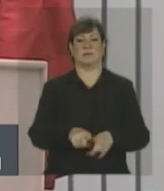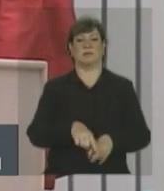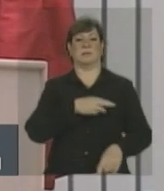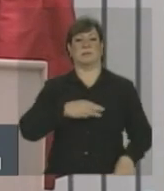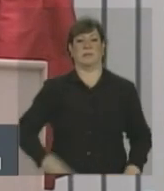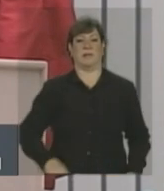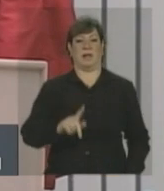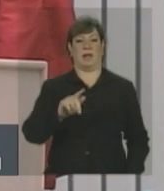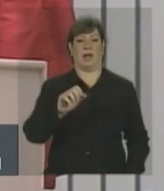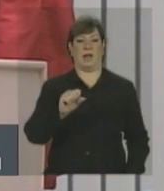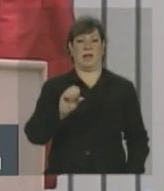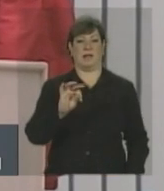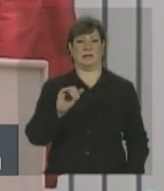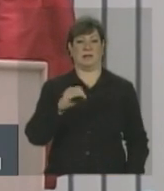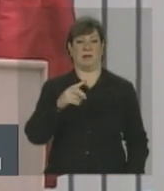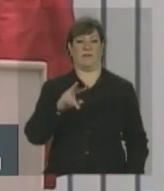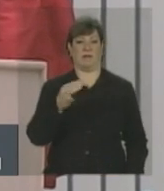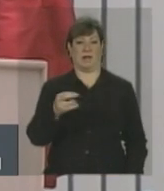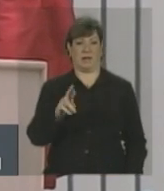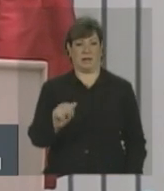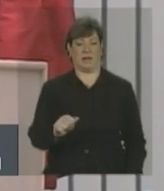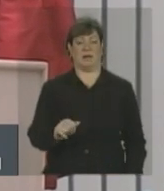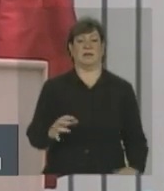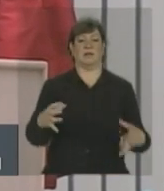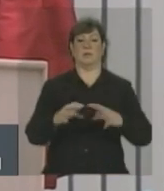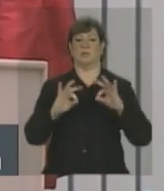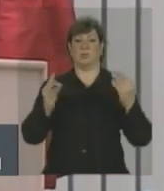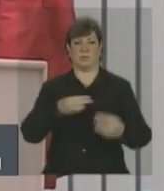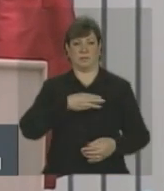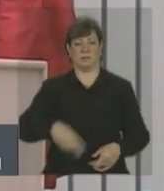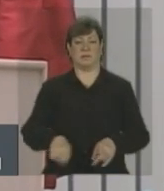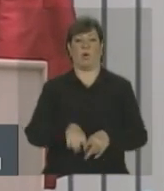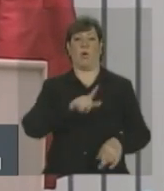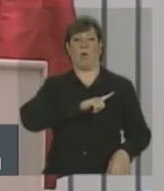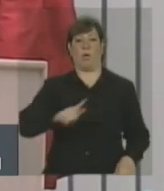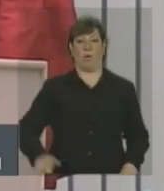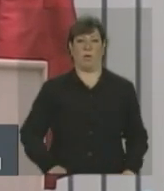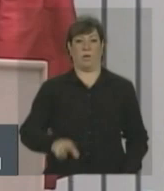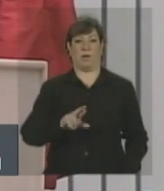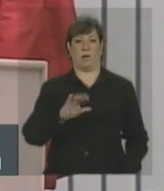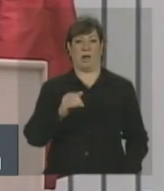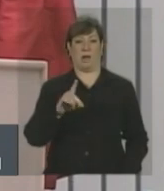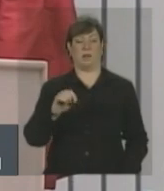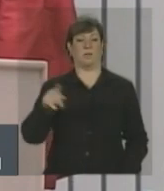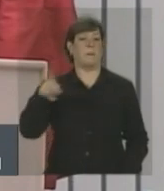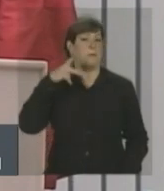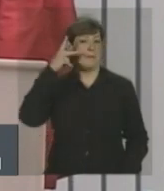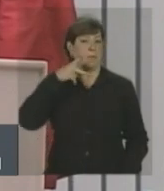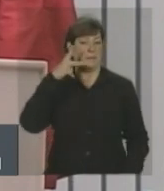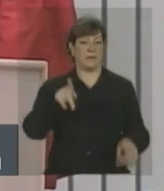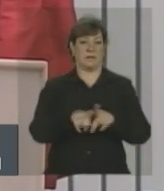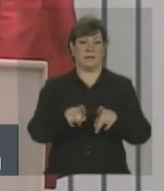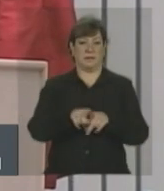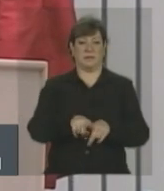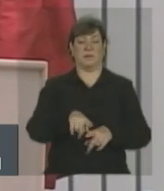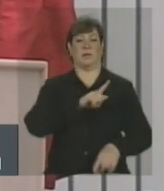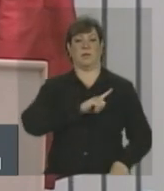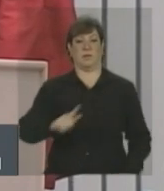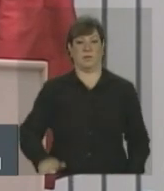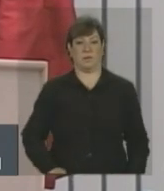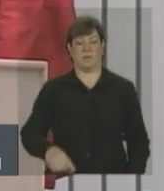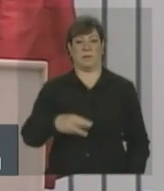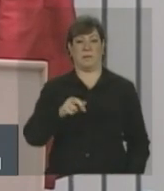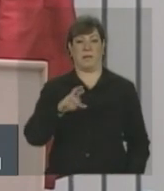Gastão Vieira do Turismo. Senhores governadores, Ricardo Coutinho, do Estado da Paraíba, e Marcelo Deda